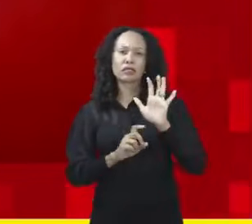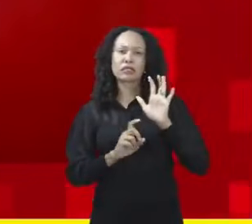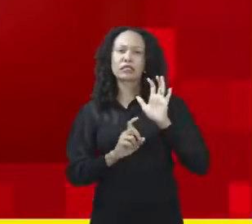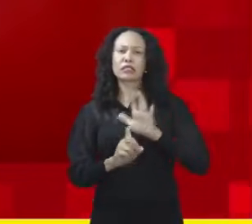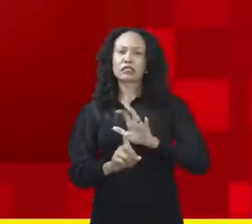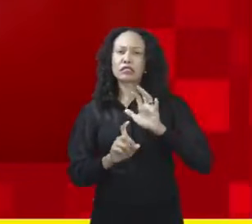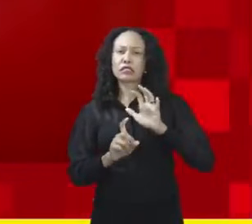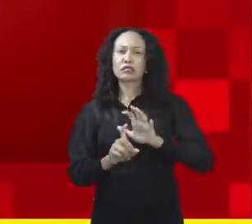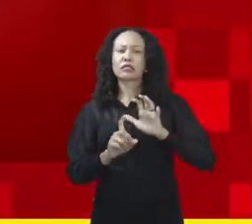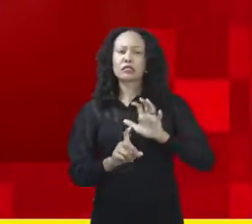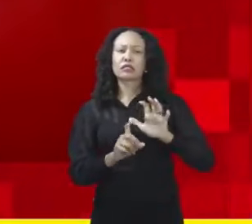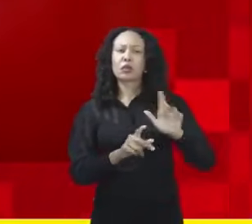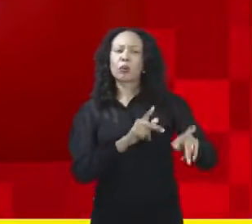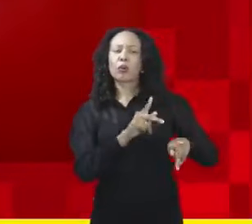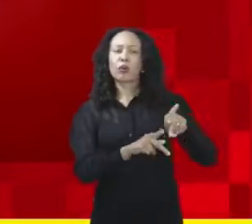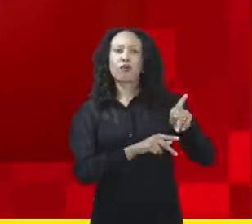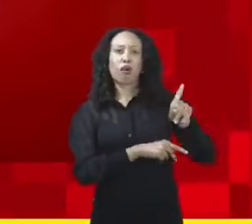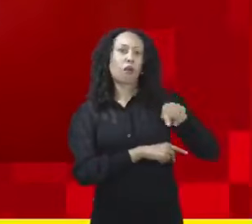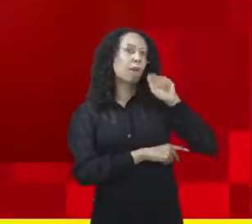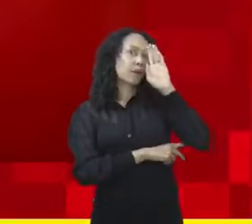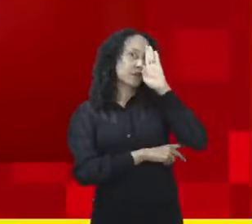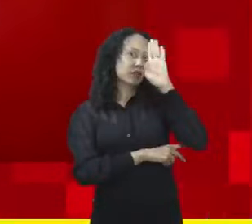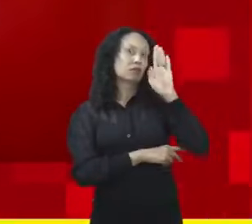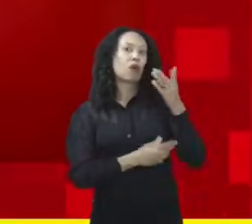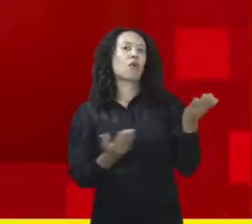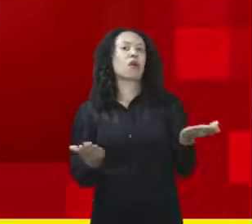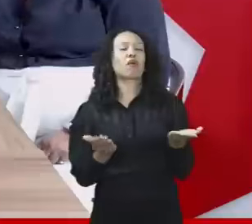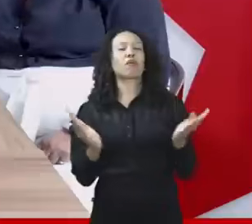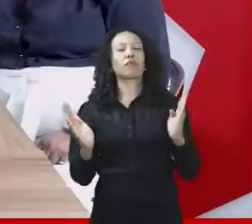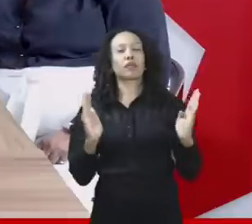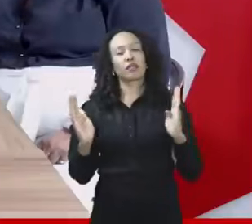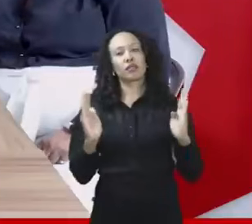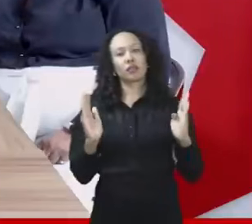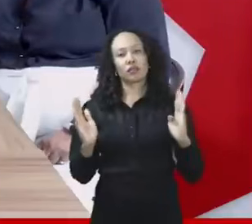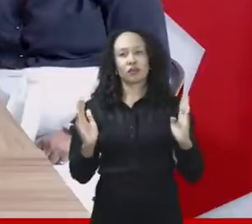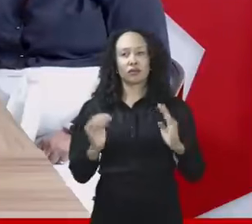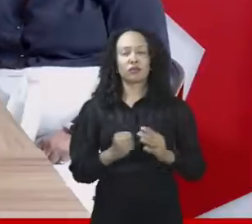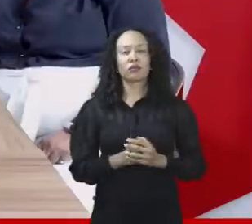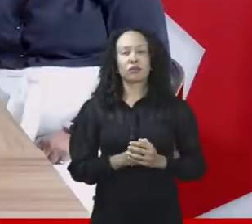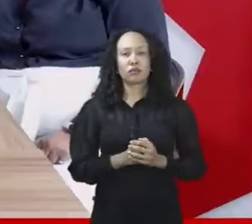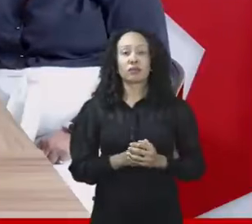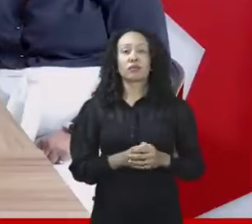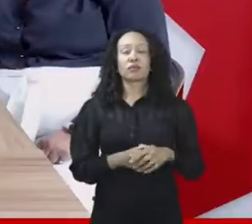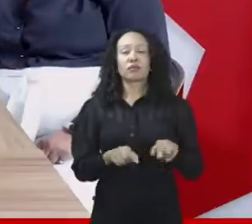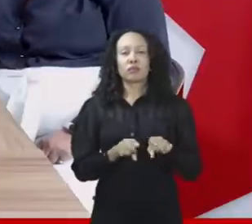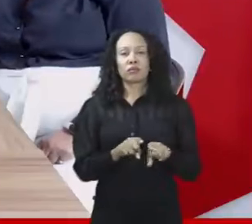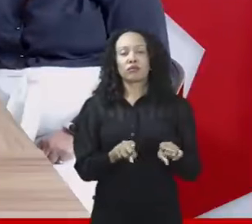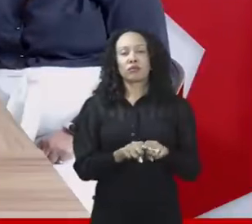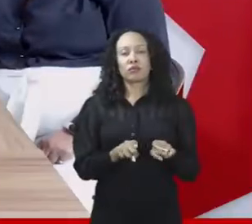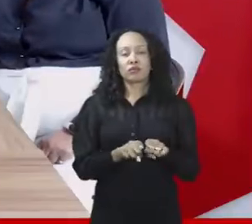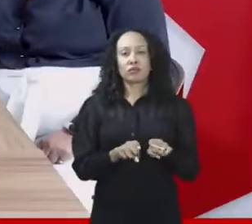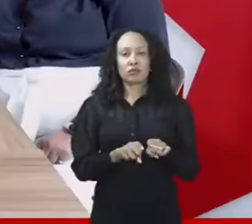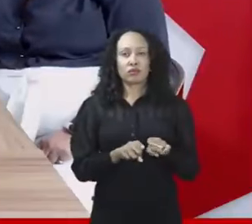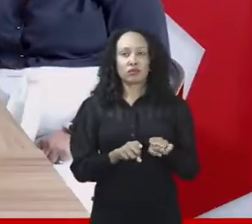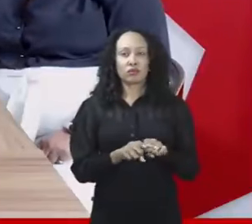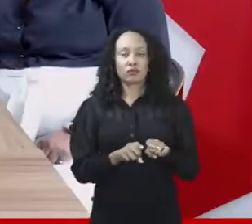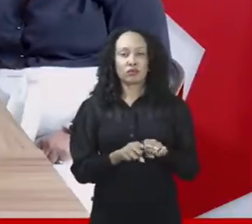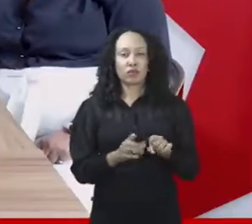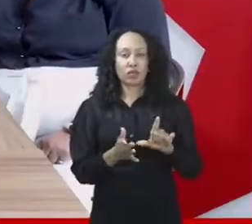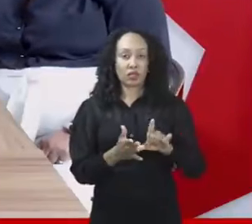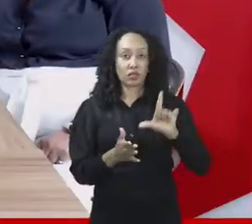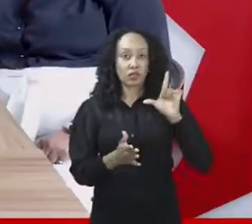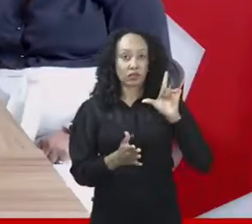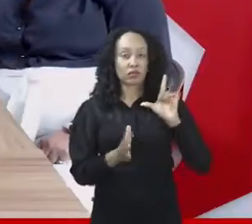eu acho que é o principal nesse período que vem, né, e além disso, antes, né,